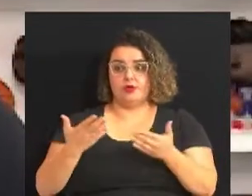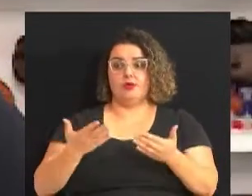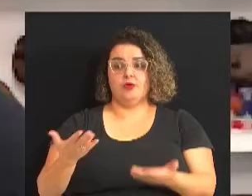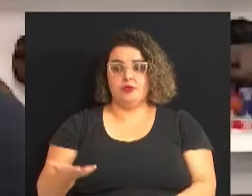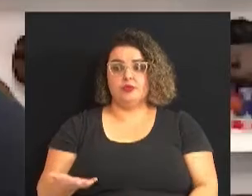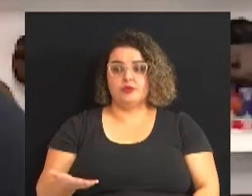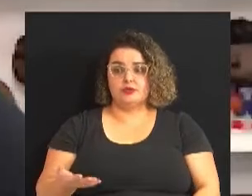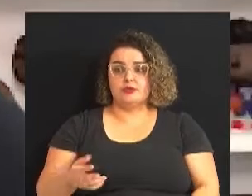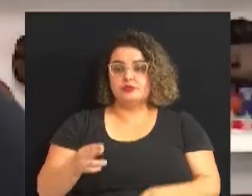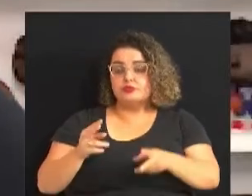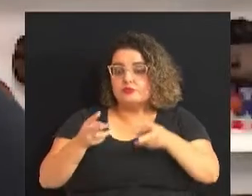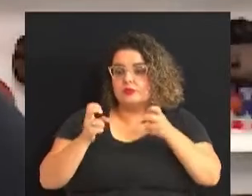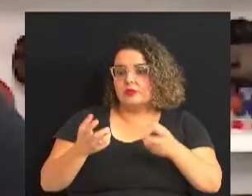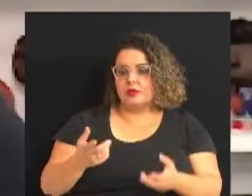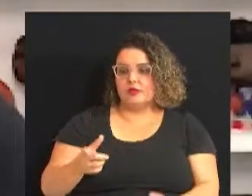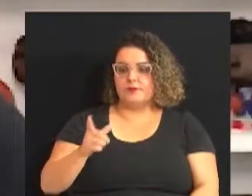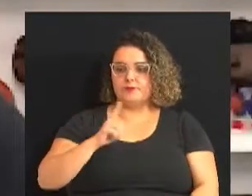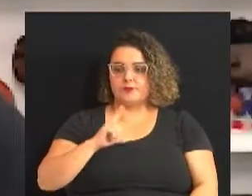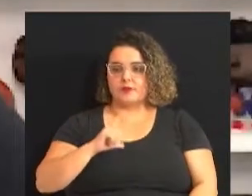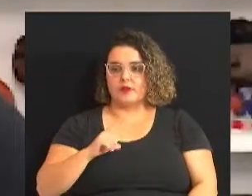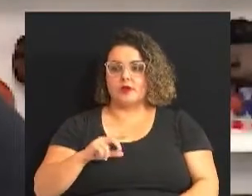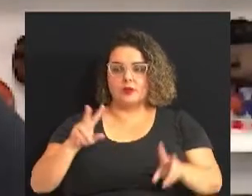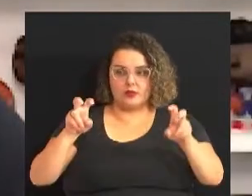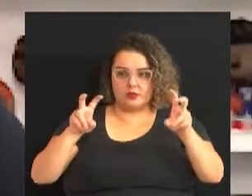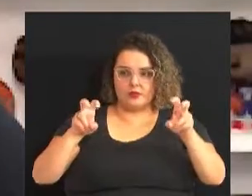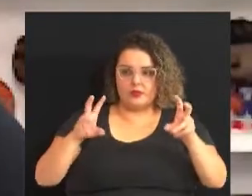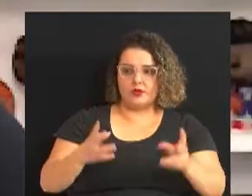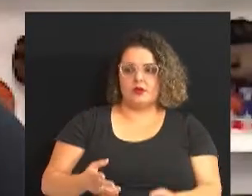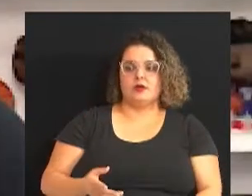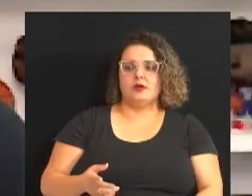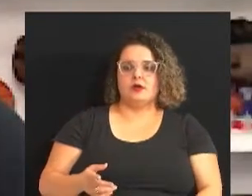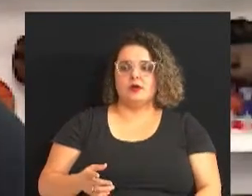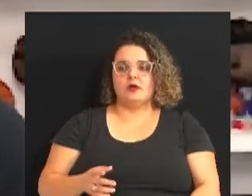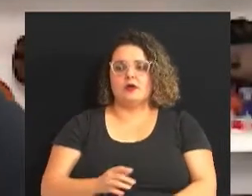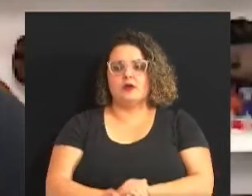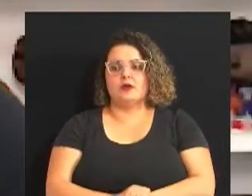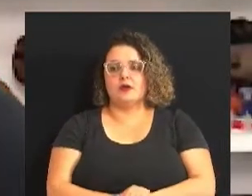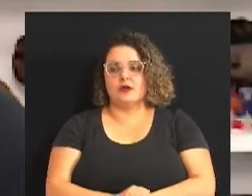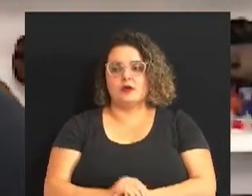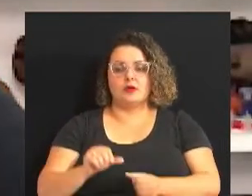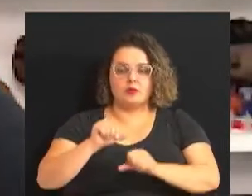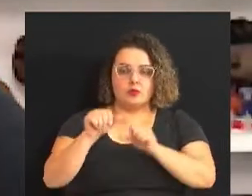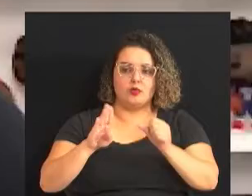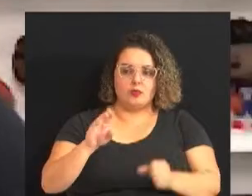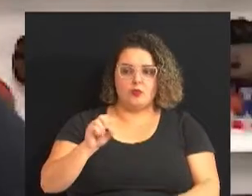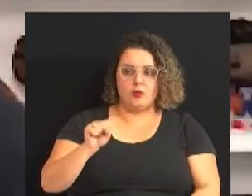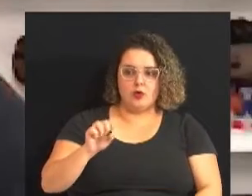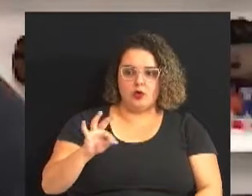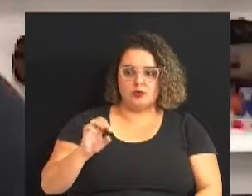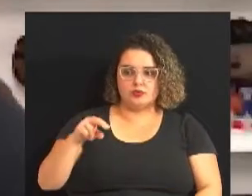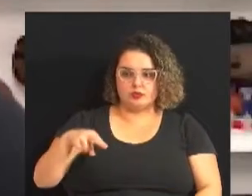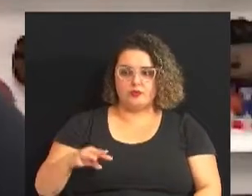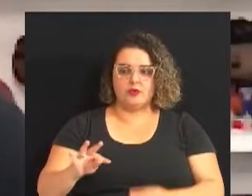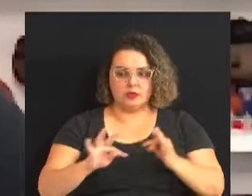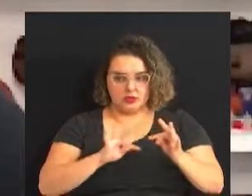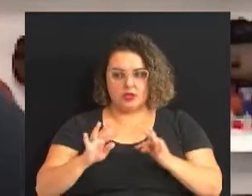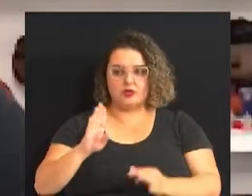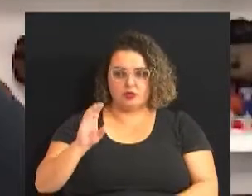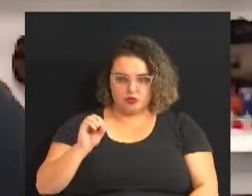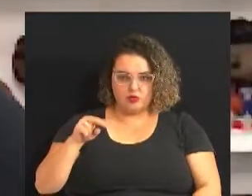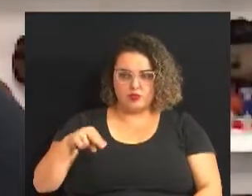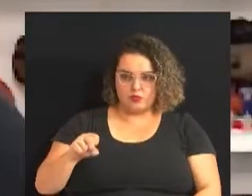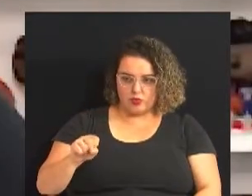gente percebe. Eu tenho uma frase do Brad Stevens, que hoje é general manager do Boston, e ele foi técnico do Boston, e foi técnico em